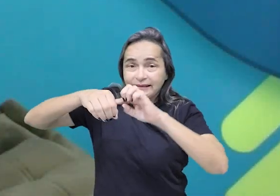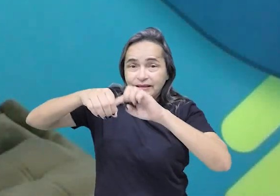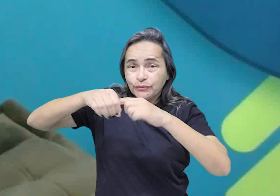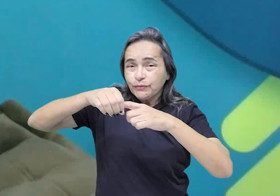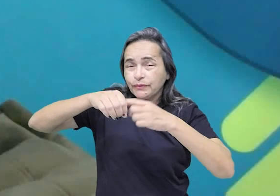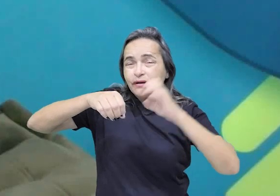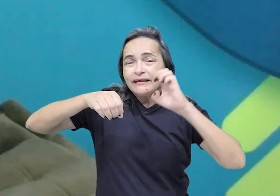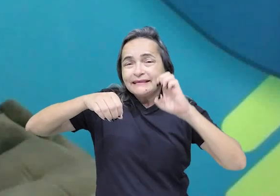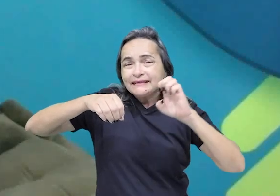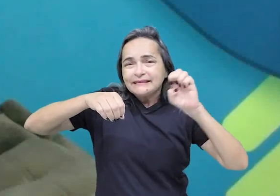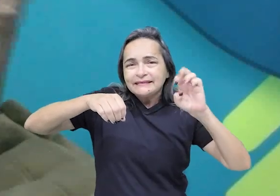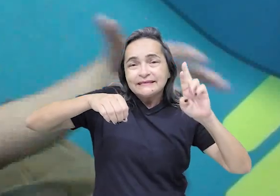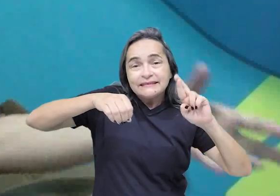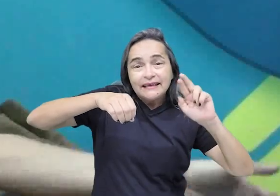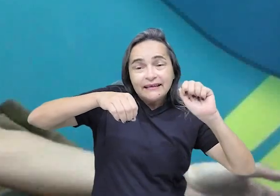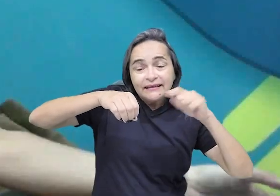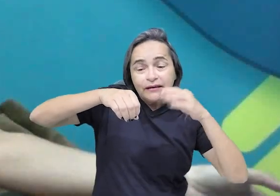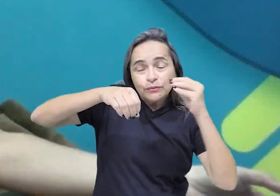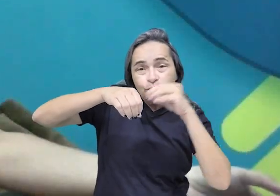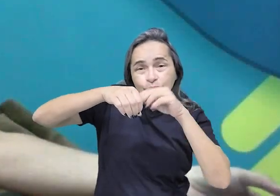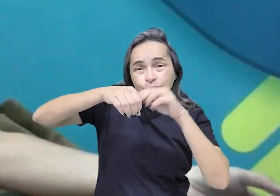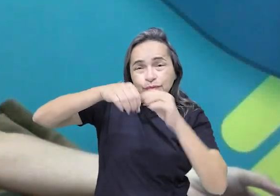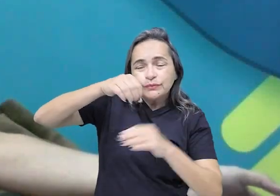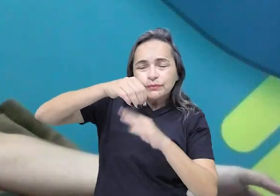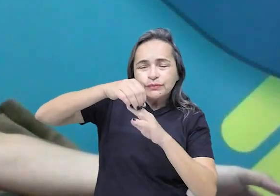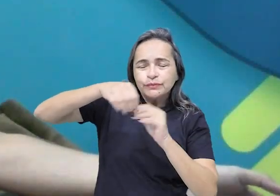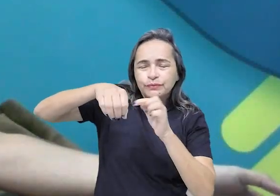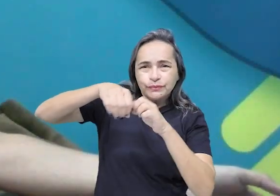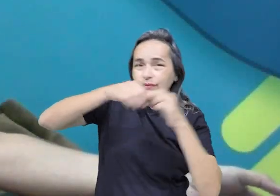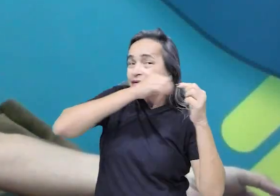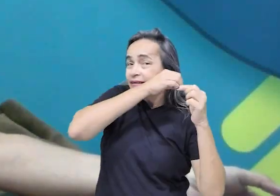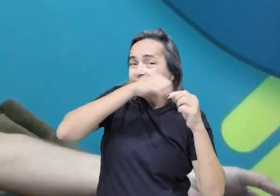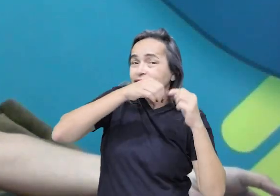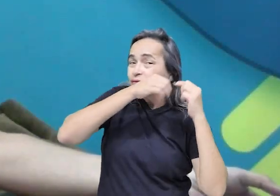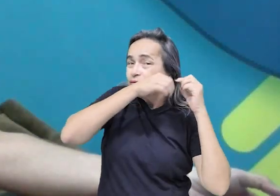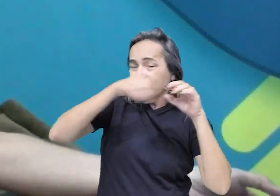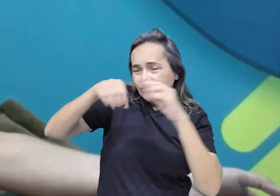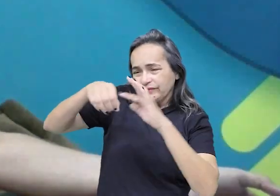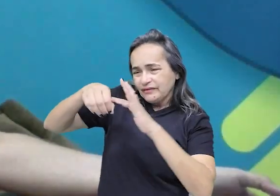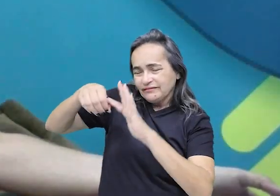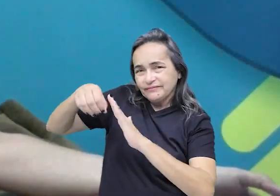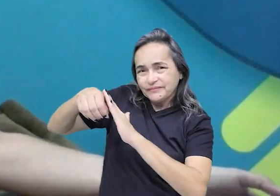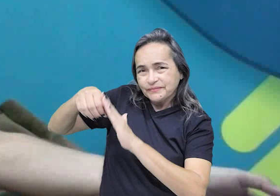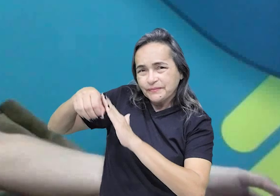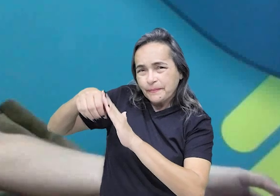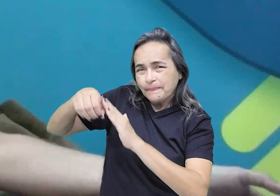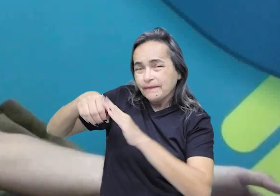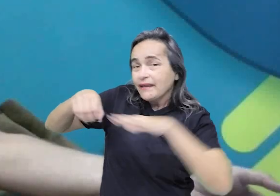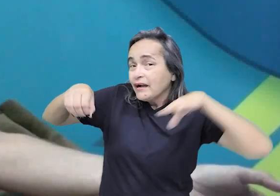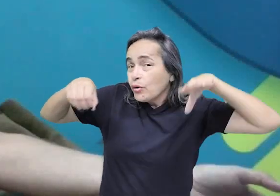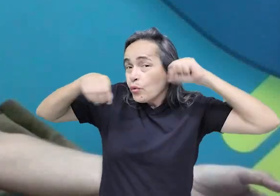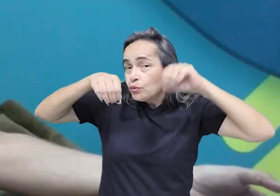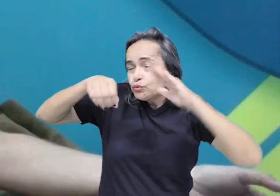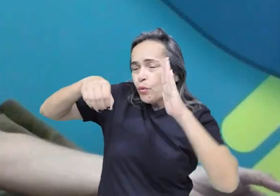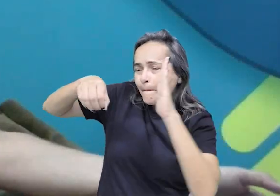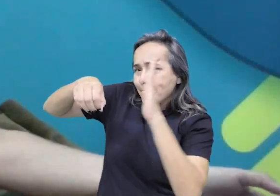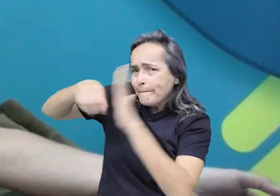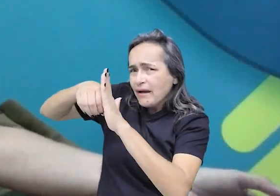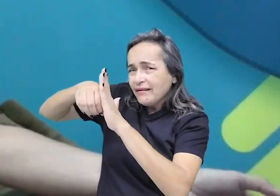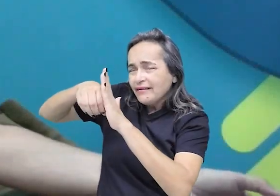de cera e vou impedir a chegada do som na membrana timpânica, tá? Então, o cotonete, ele